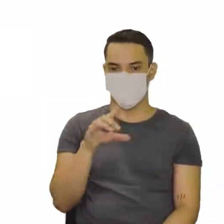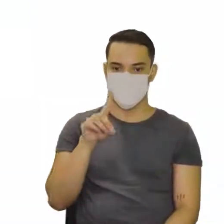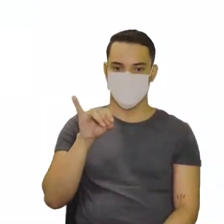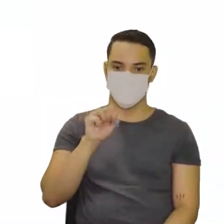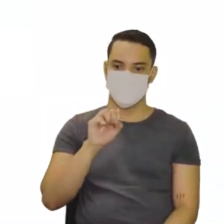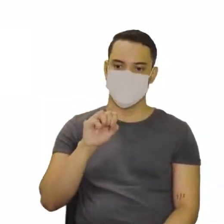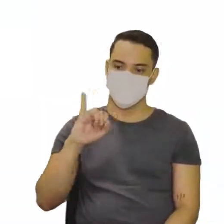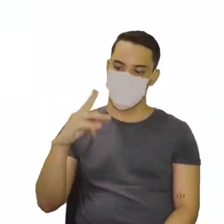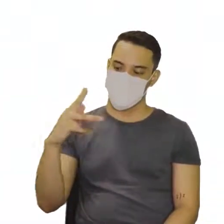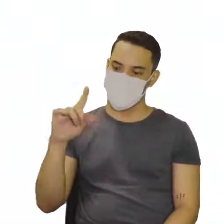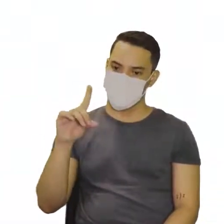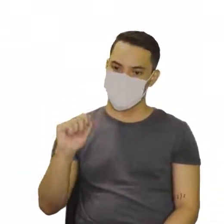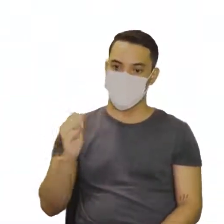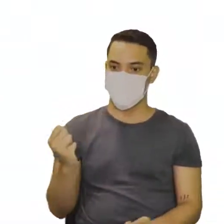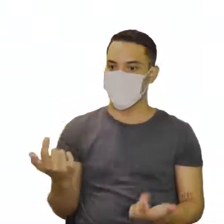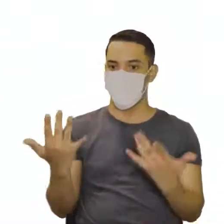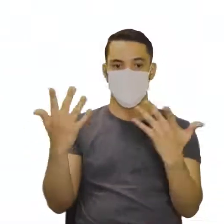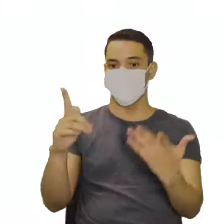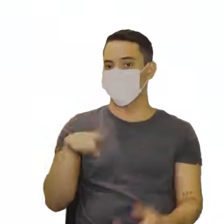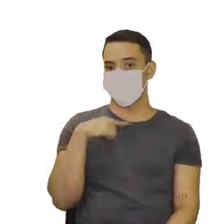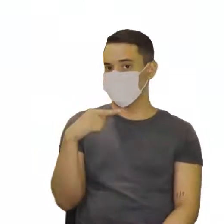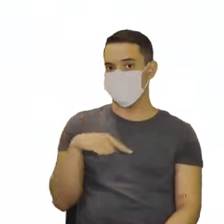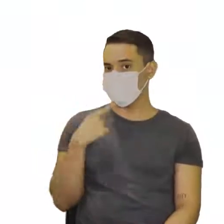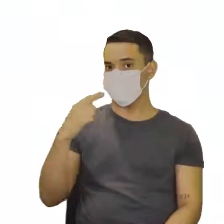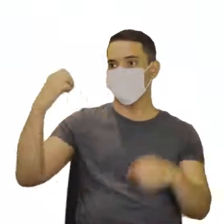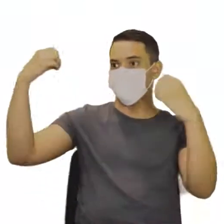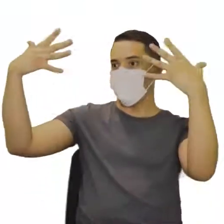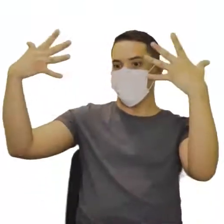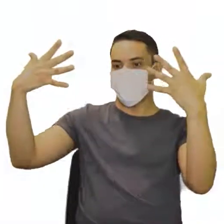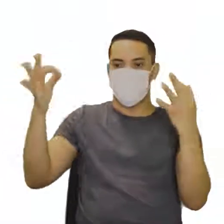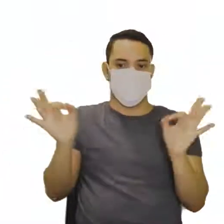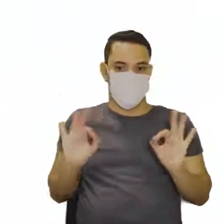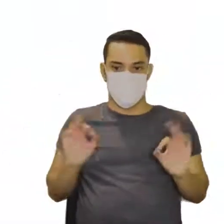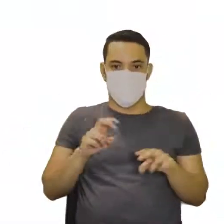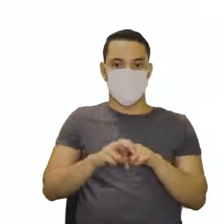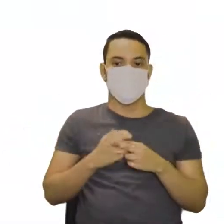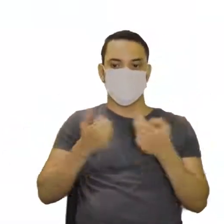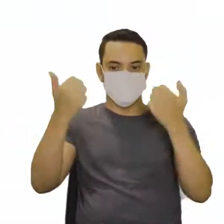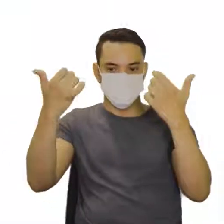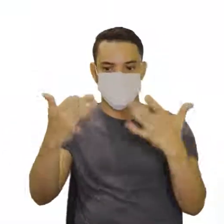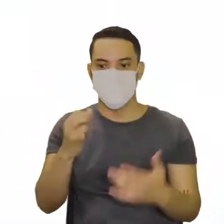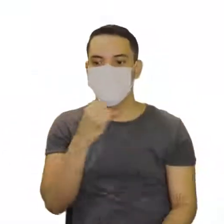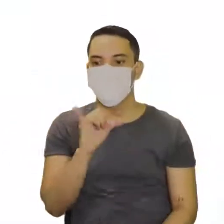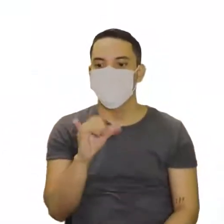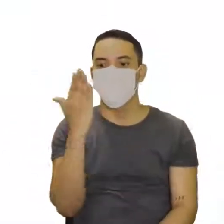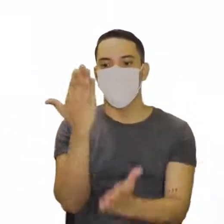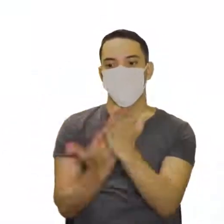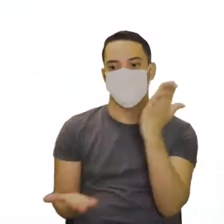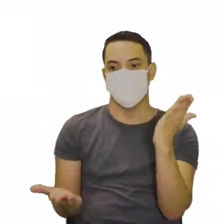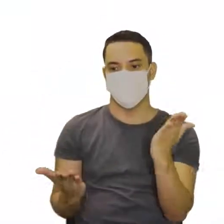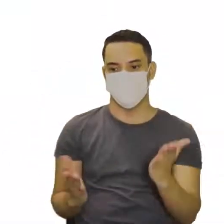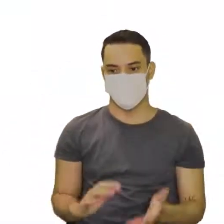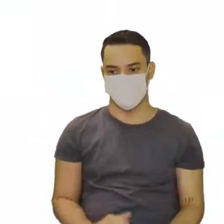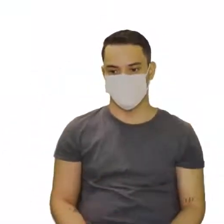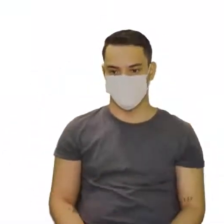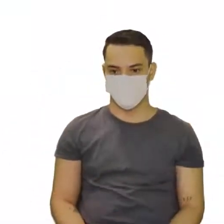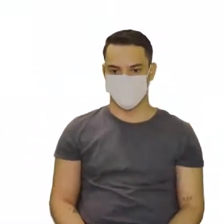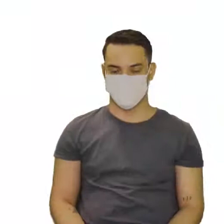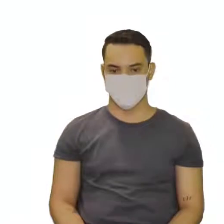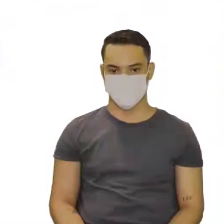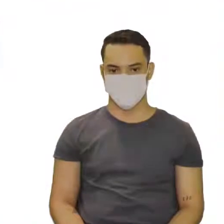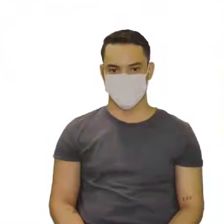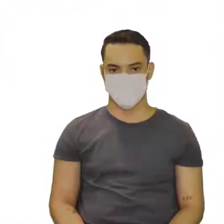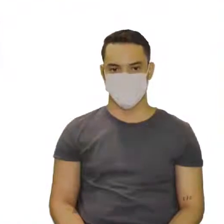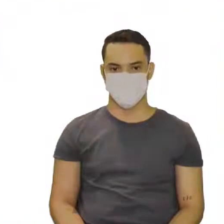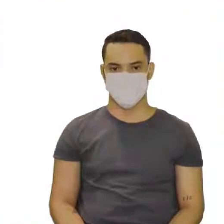dissipada, que é em forma de calor, não serve para iluminar o ambiente, né, pessoal? Por isso que a gente fala que é energia perdida, ok? Então,